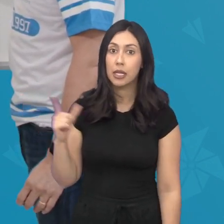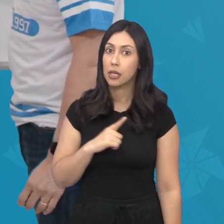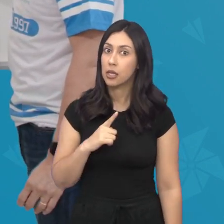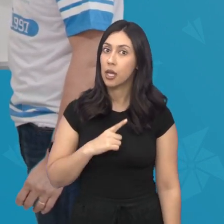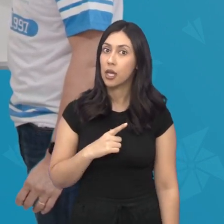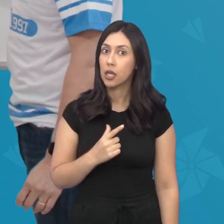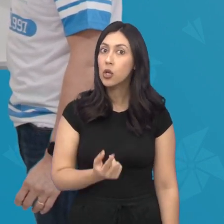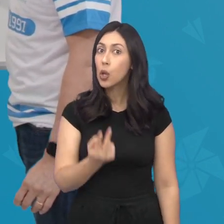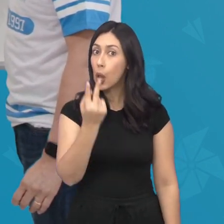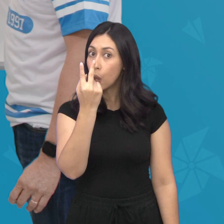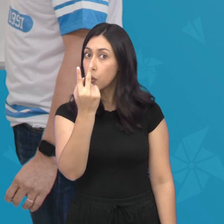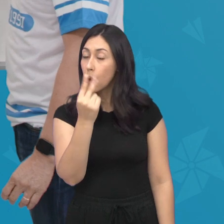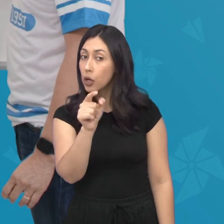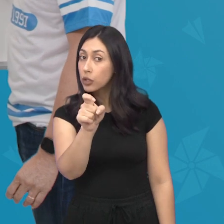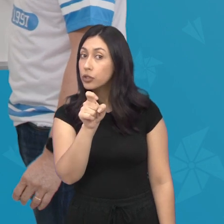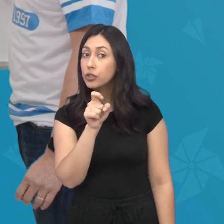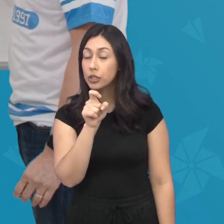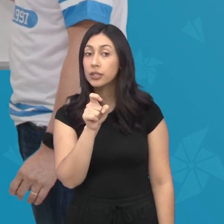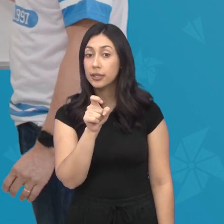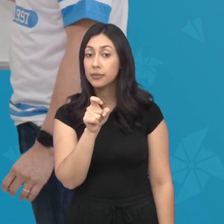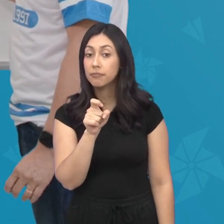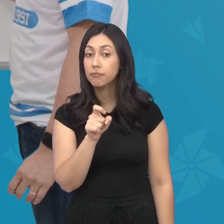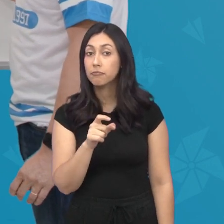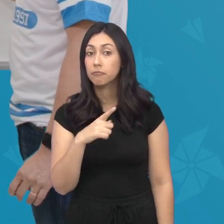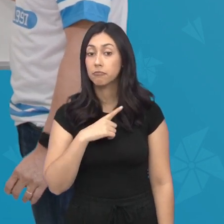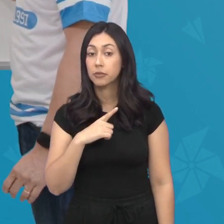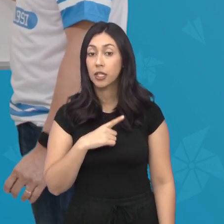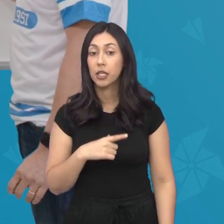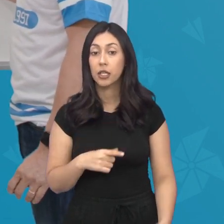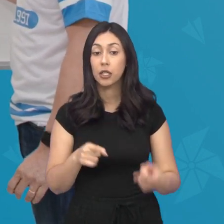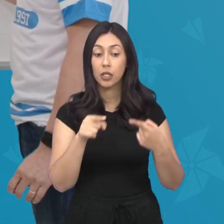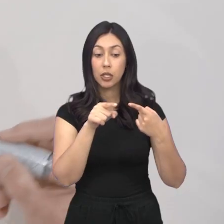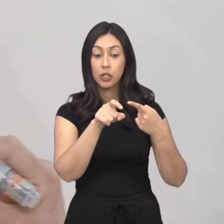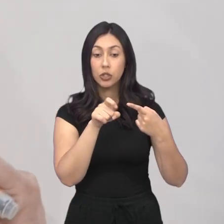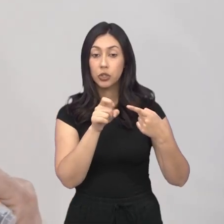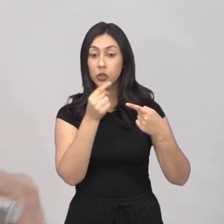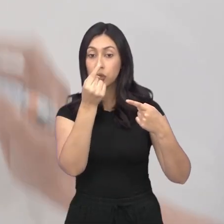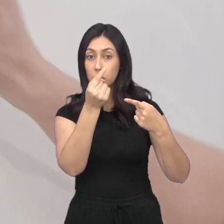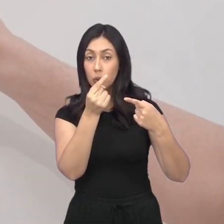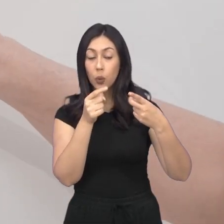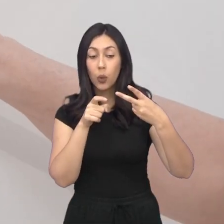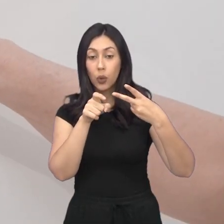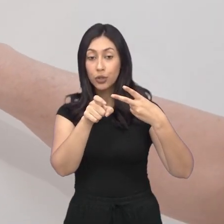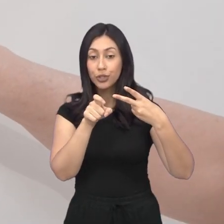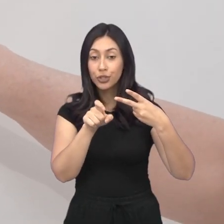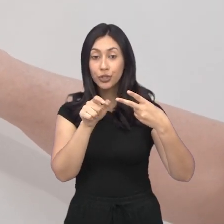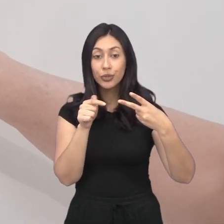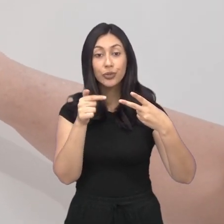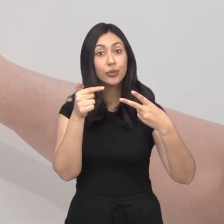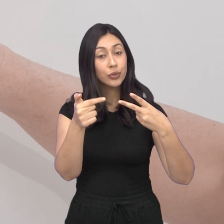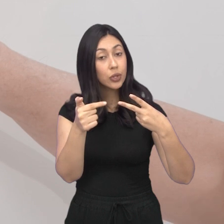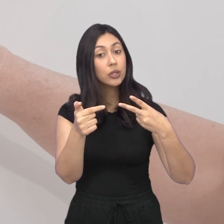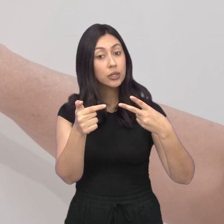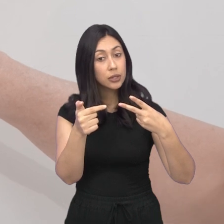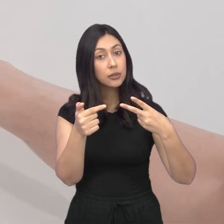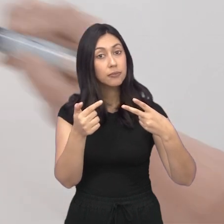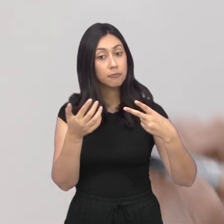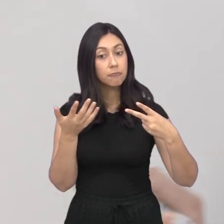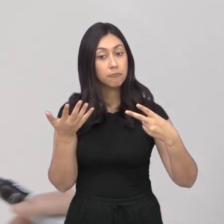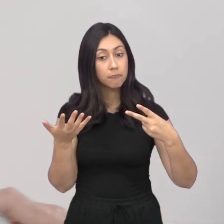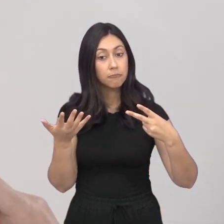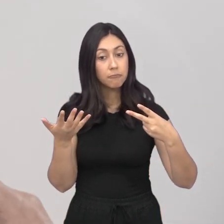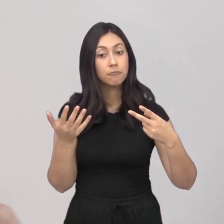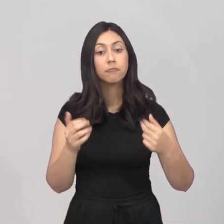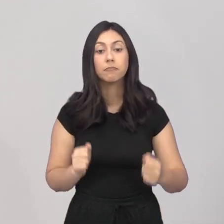Ó. São os números de x, os valores de x que fazem zerar o y.